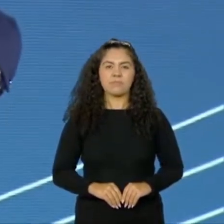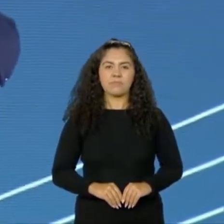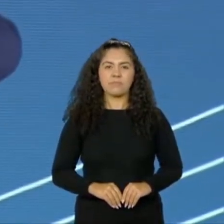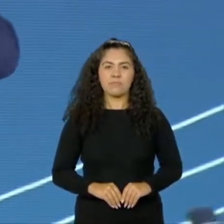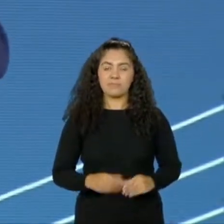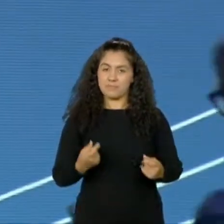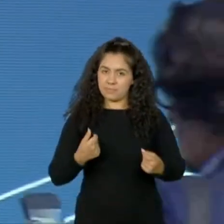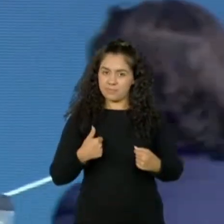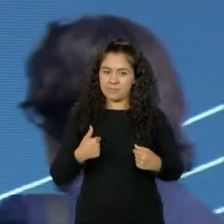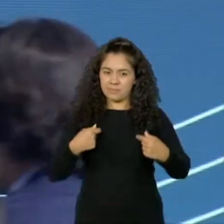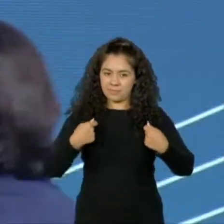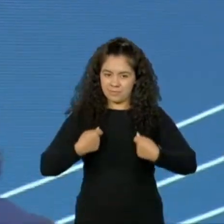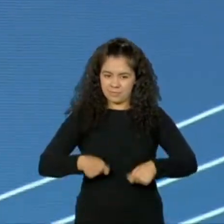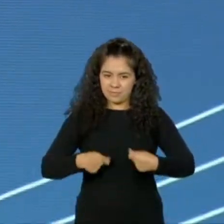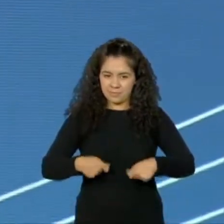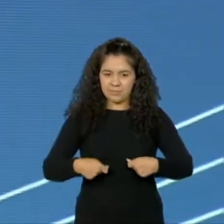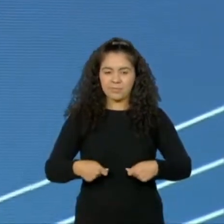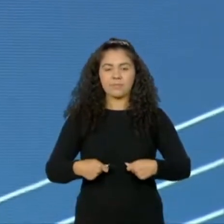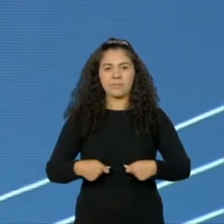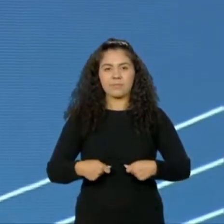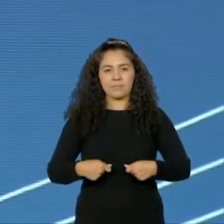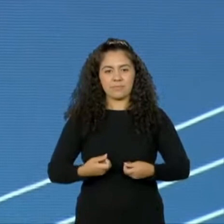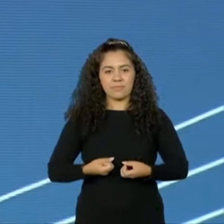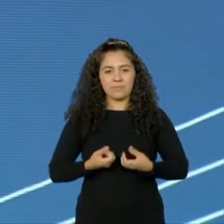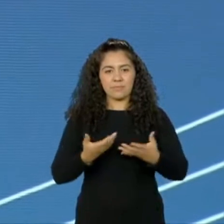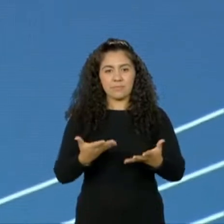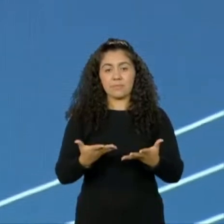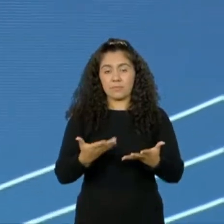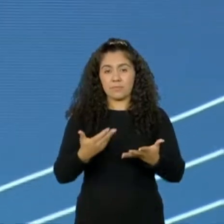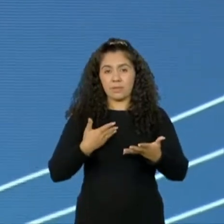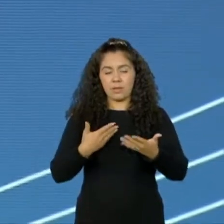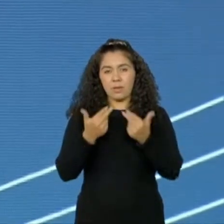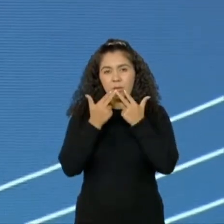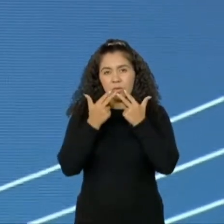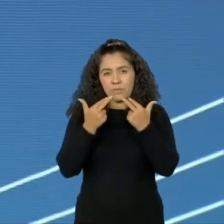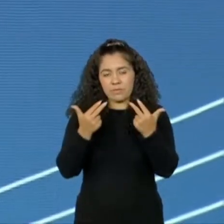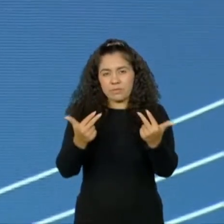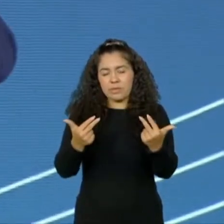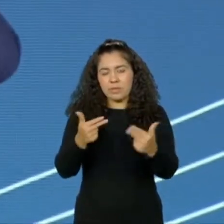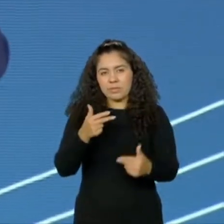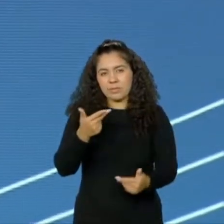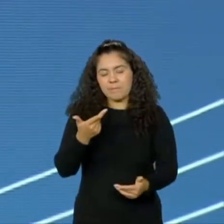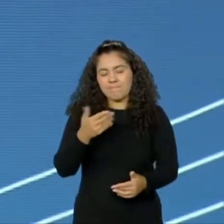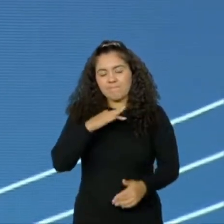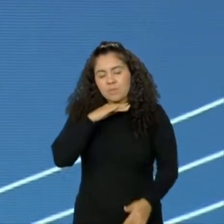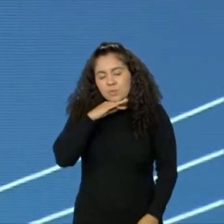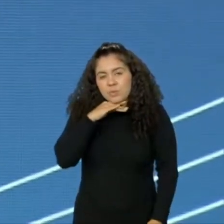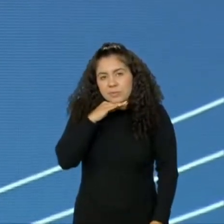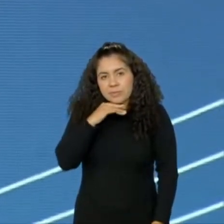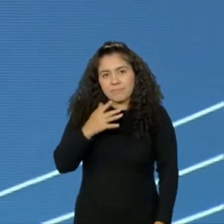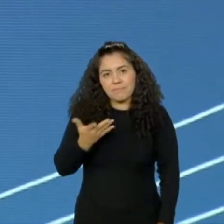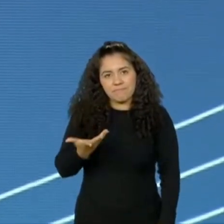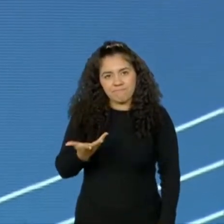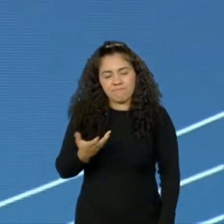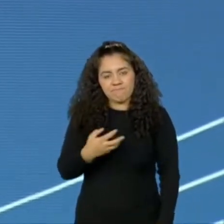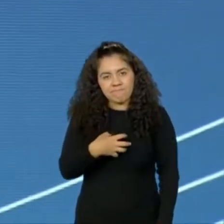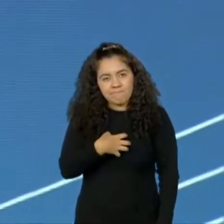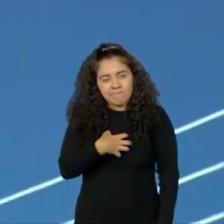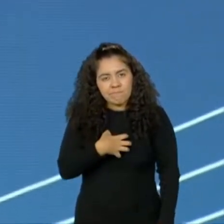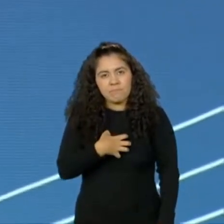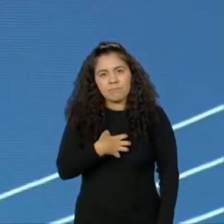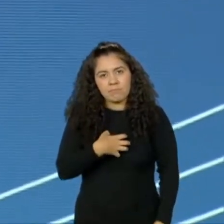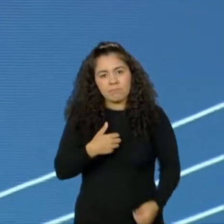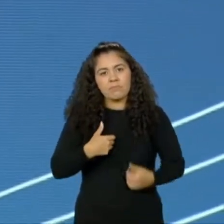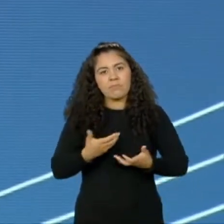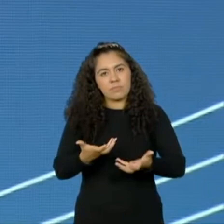eu tenho que ser portador de uma notícia muito ruim e que eu queria que